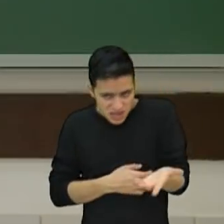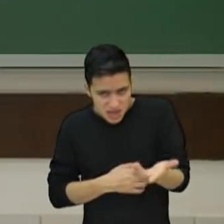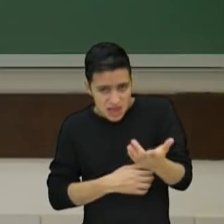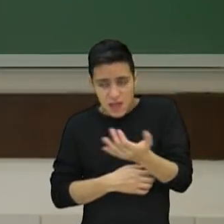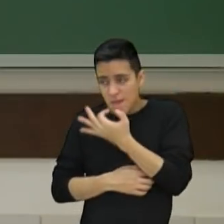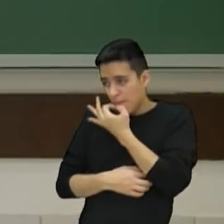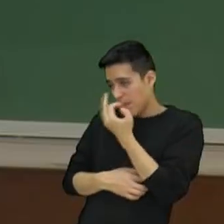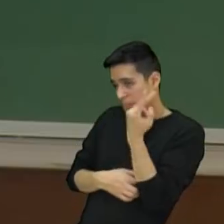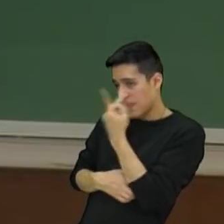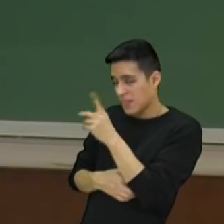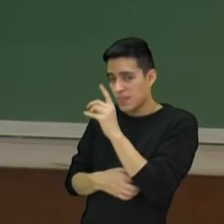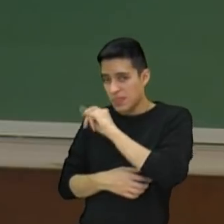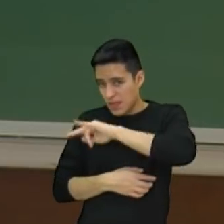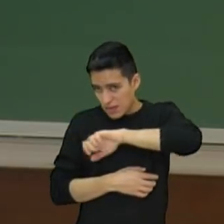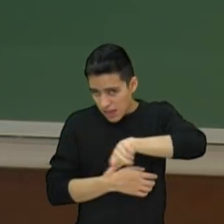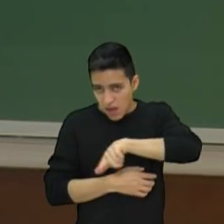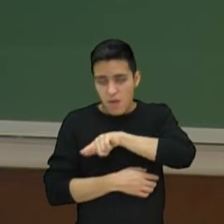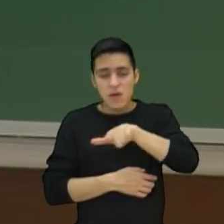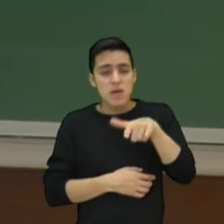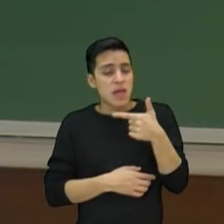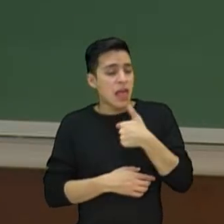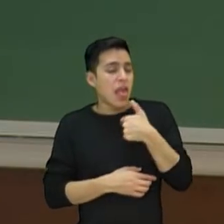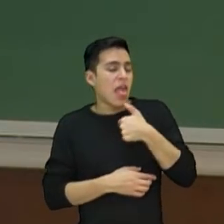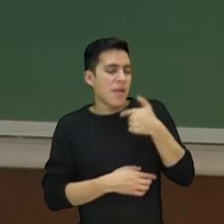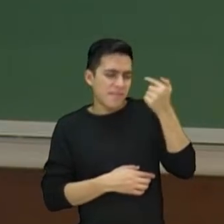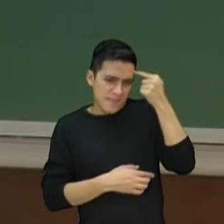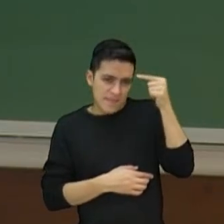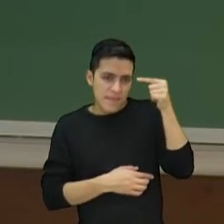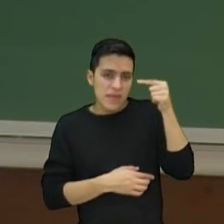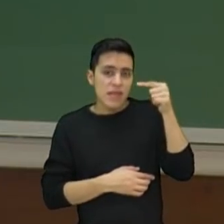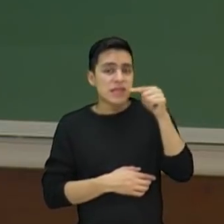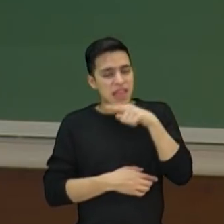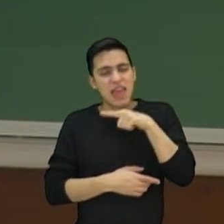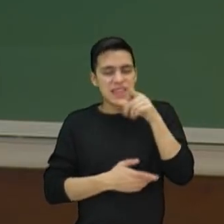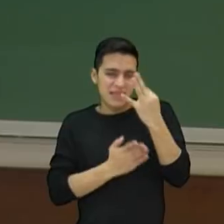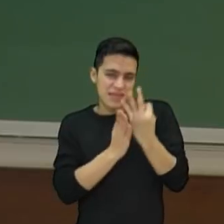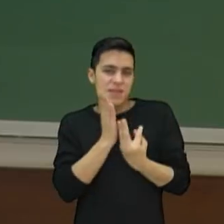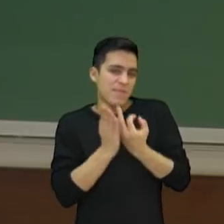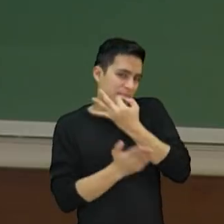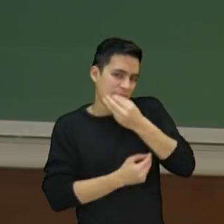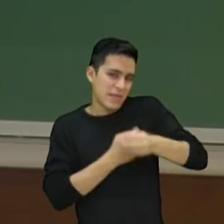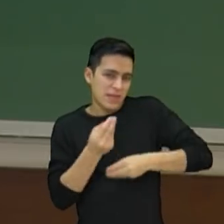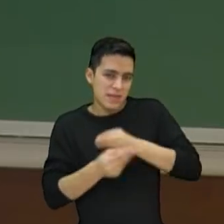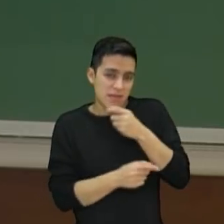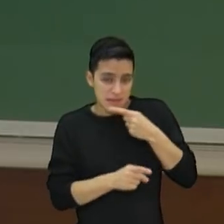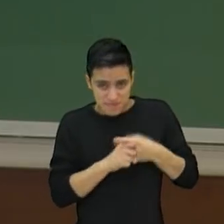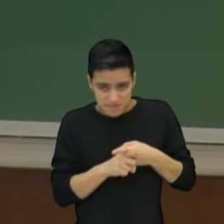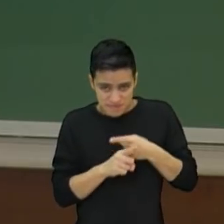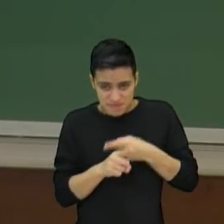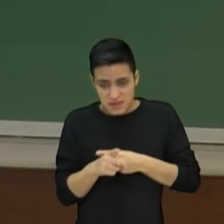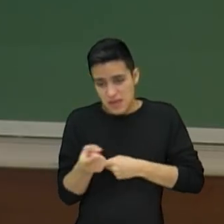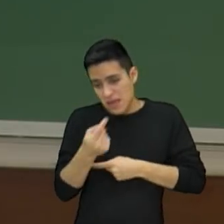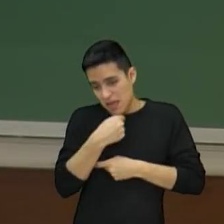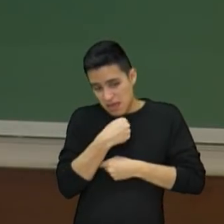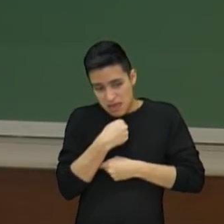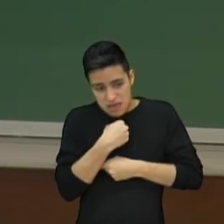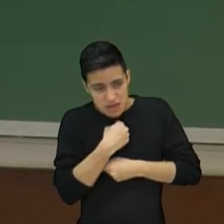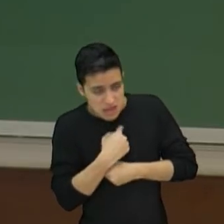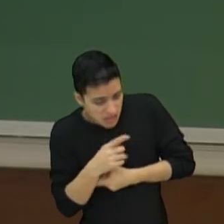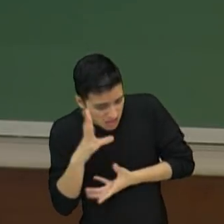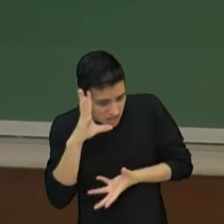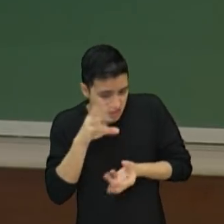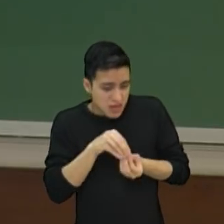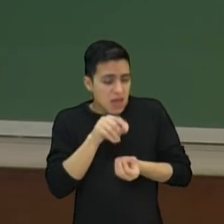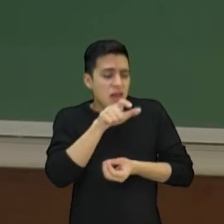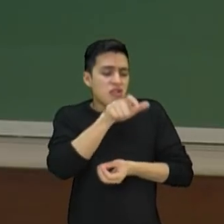do Daniel, aí existe o quê? Um texto com opinião, né, pessoal? Então, se trata de uma opinião. Por quê? Para mim, nesse aspecto, eu entendo que a